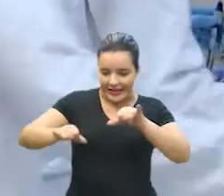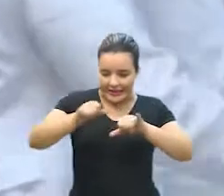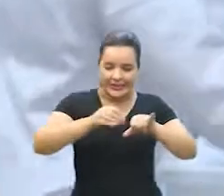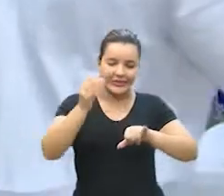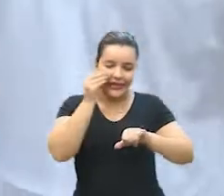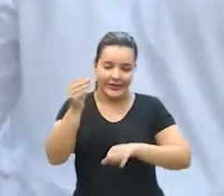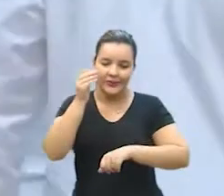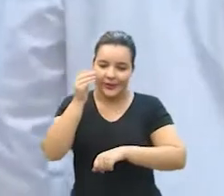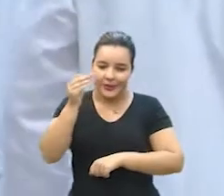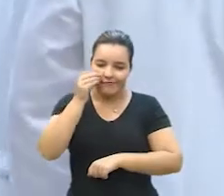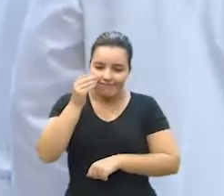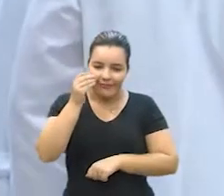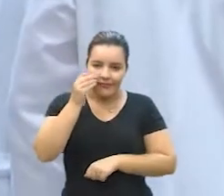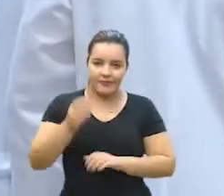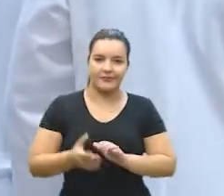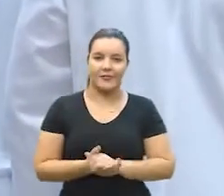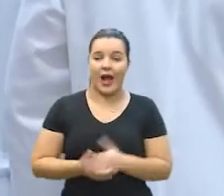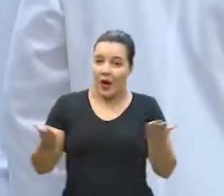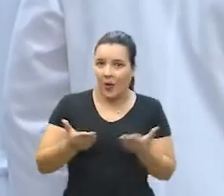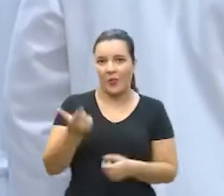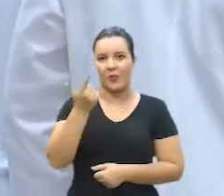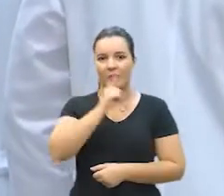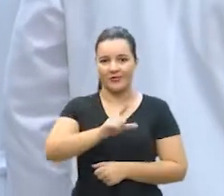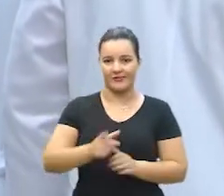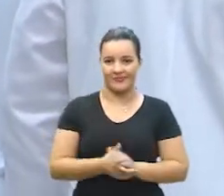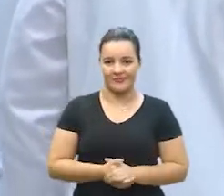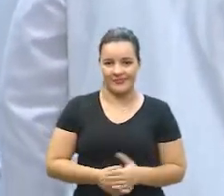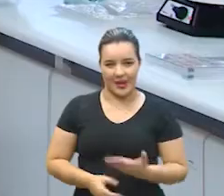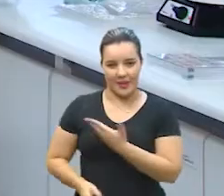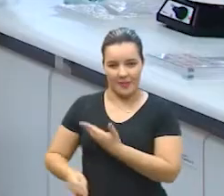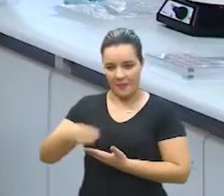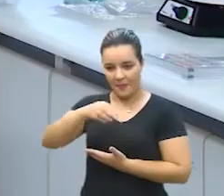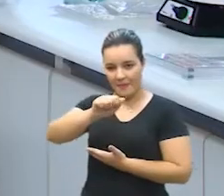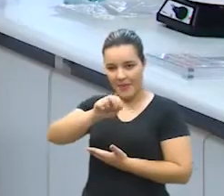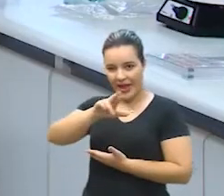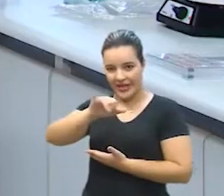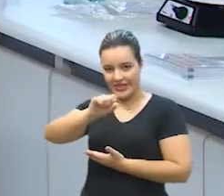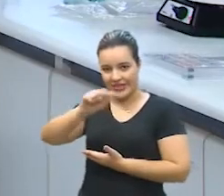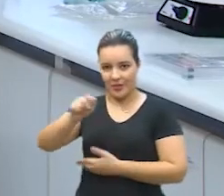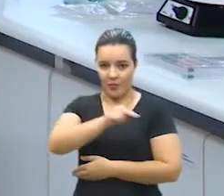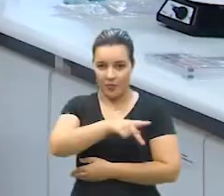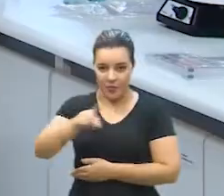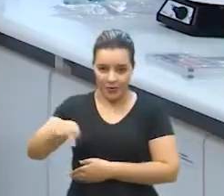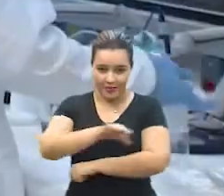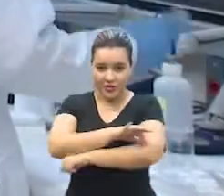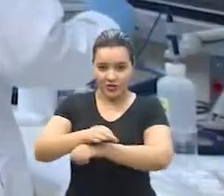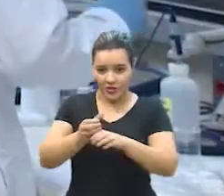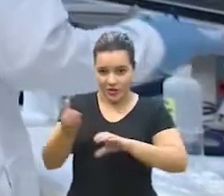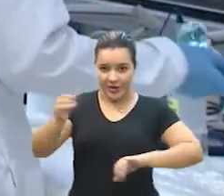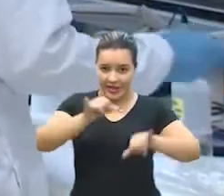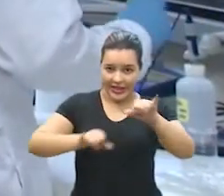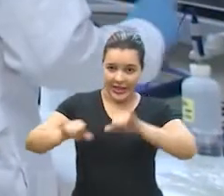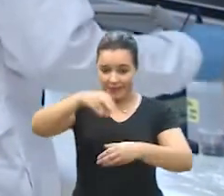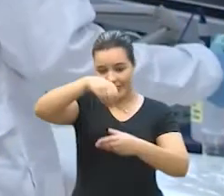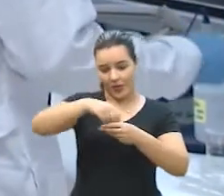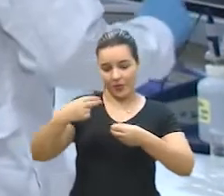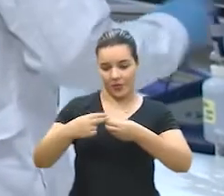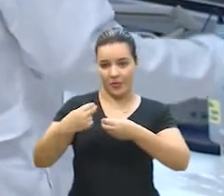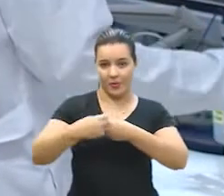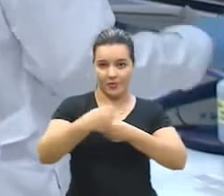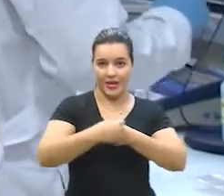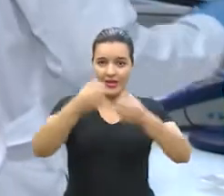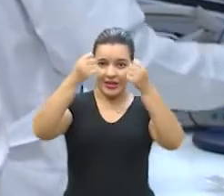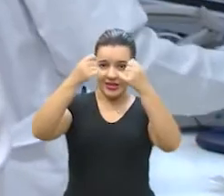fazendo algumas formulações, fazendo os testes e verificando a eficácia. A Marisa, que é professora titular da Faculdade de